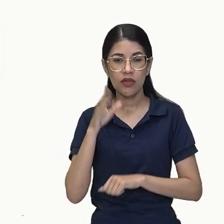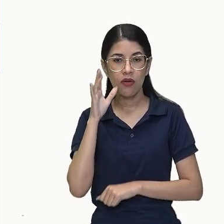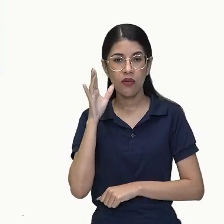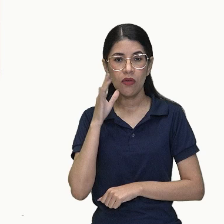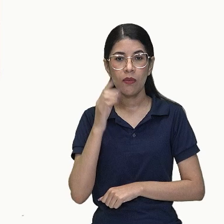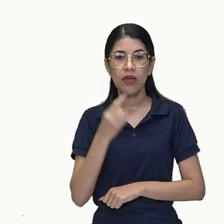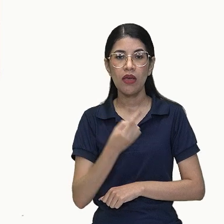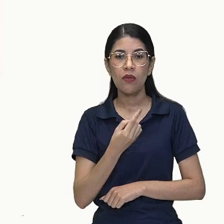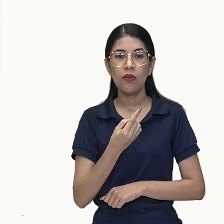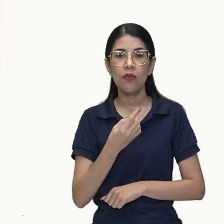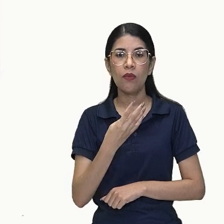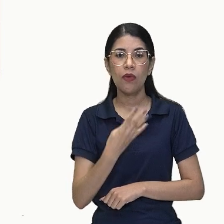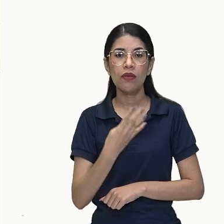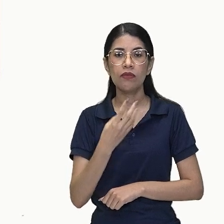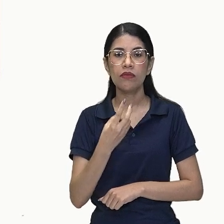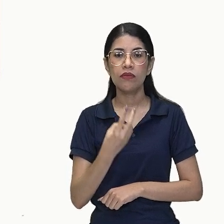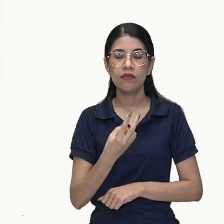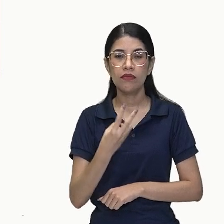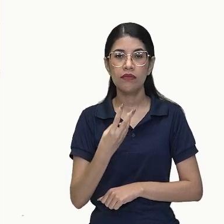aí